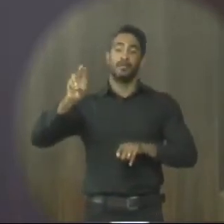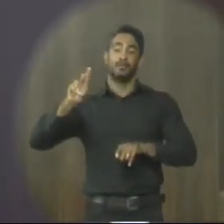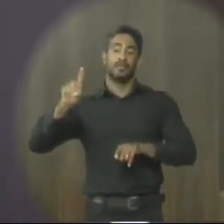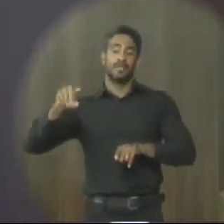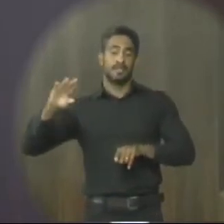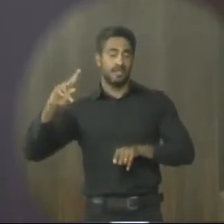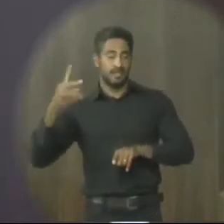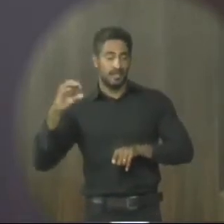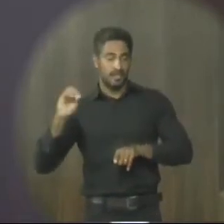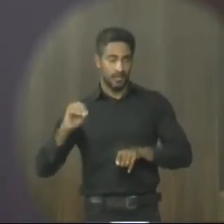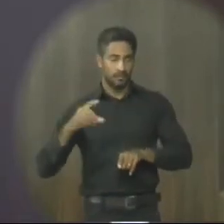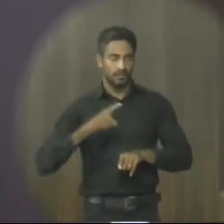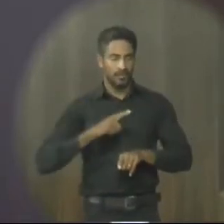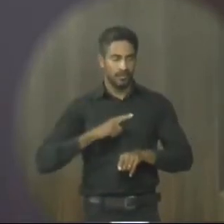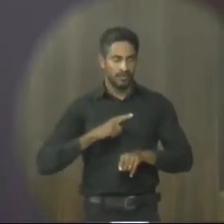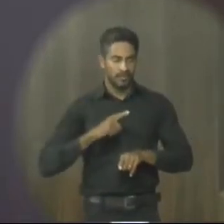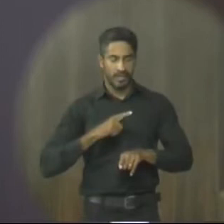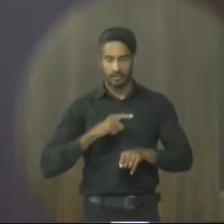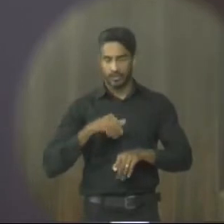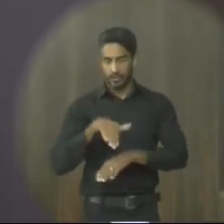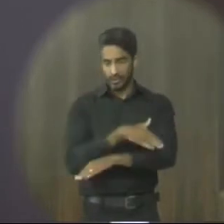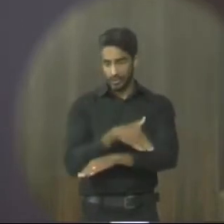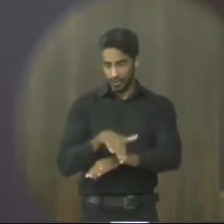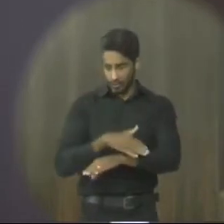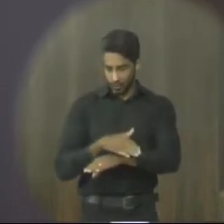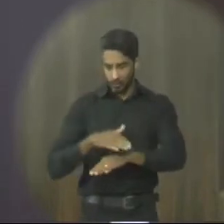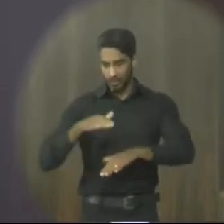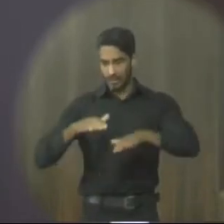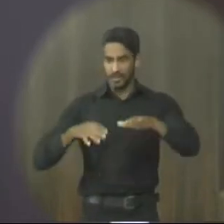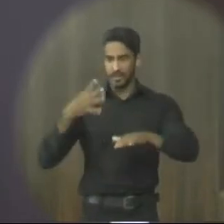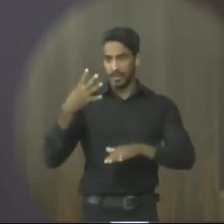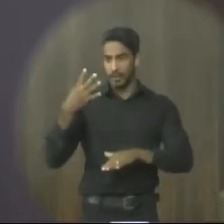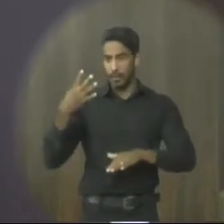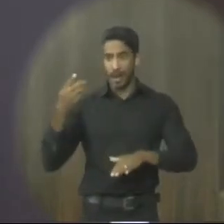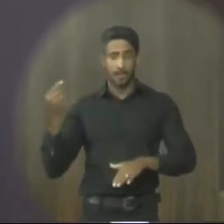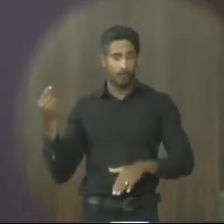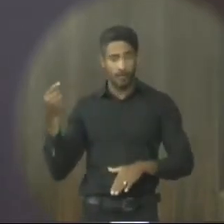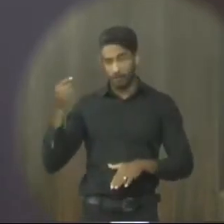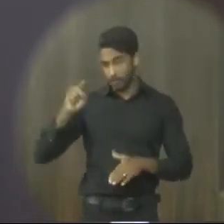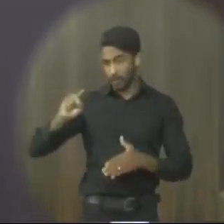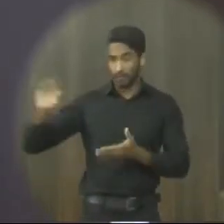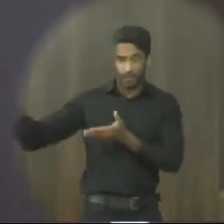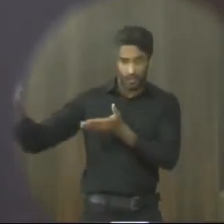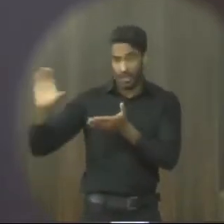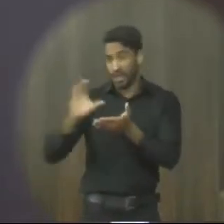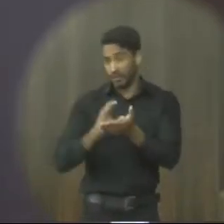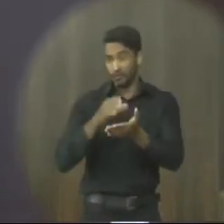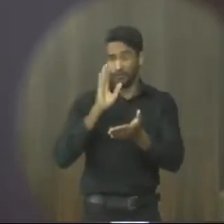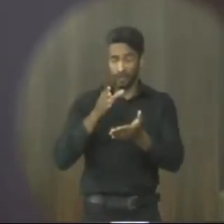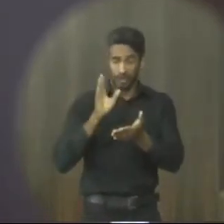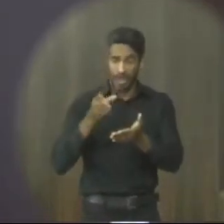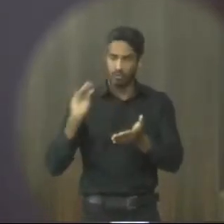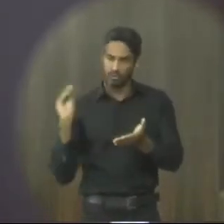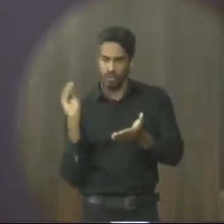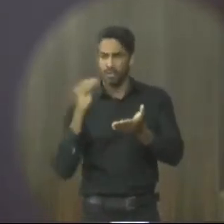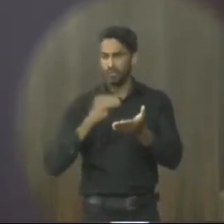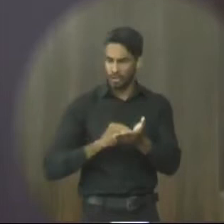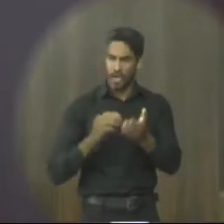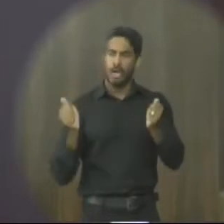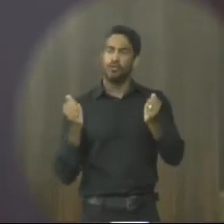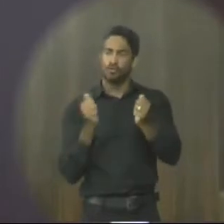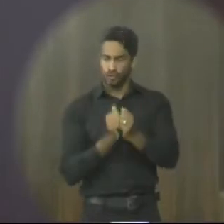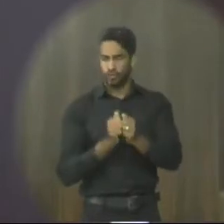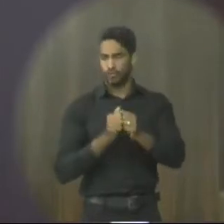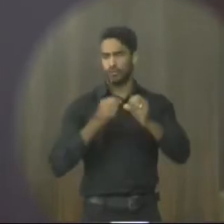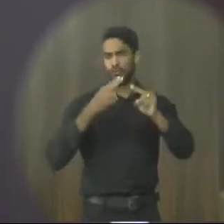de ruas de convênio mais de 4 milhões de investimento, todos já cadastrados junto à Caixa